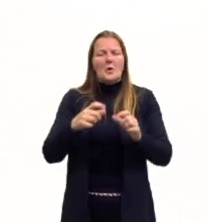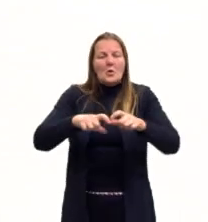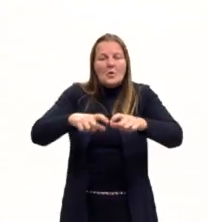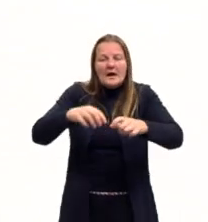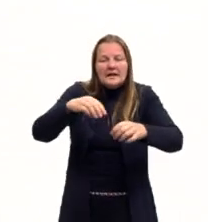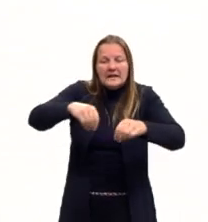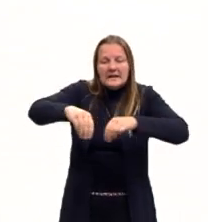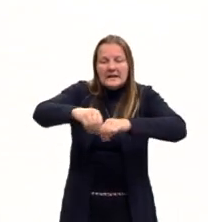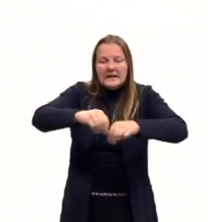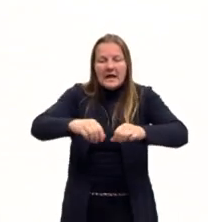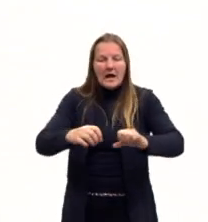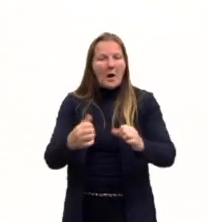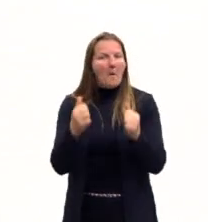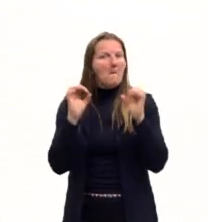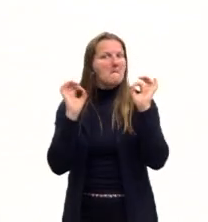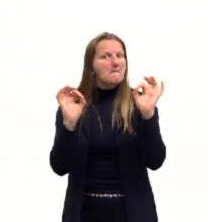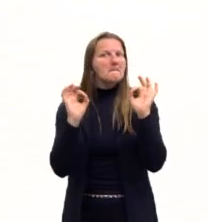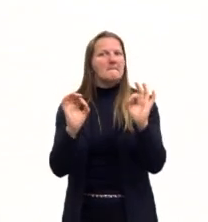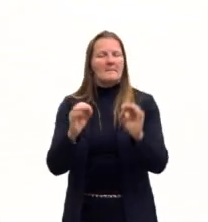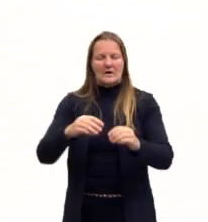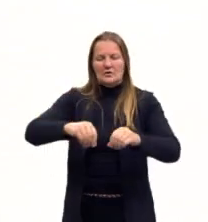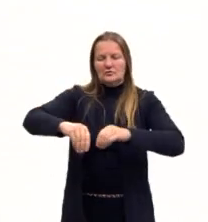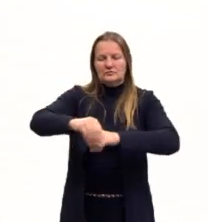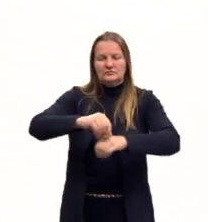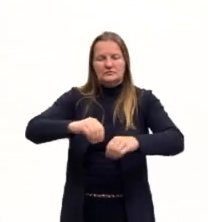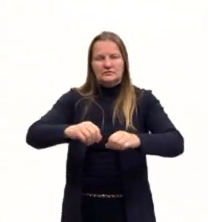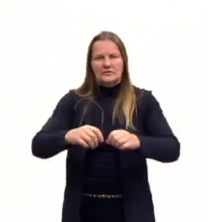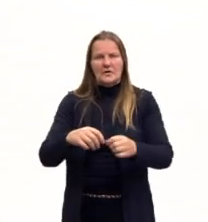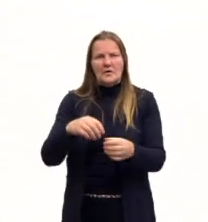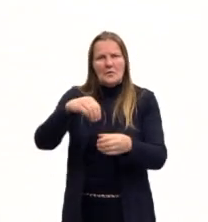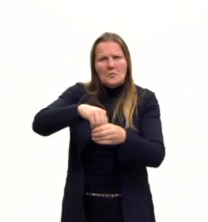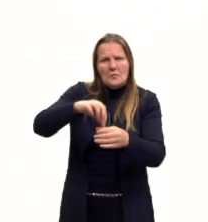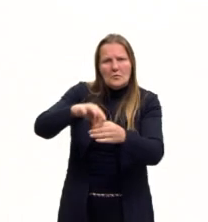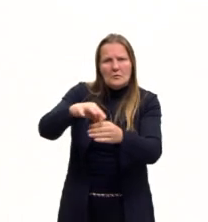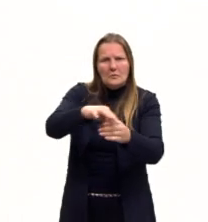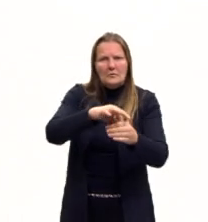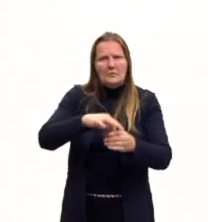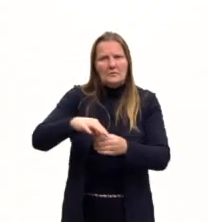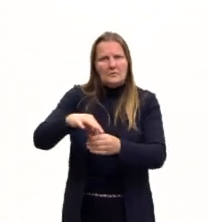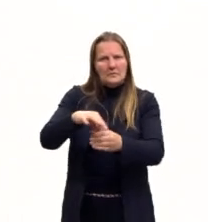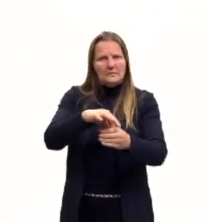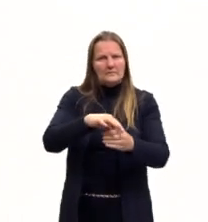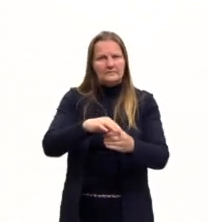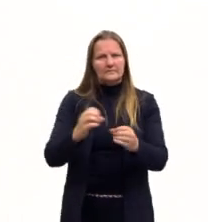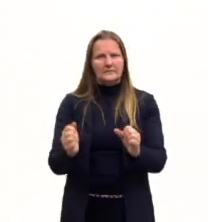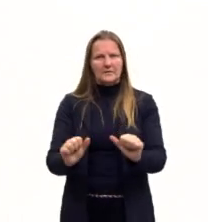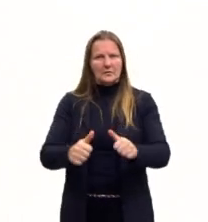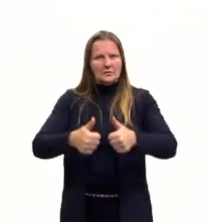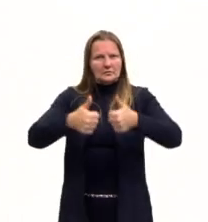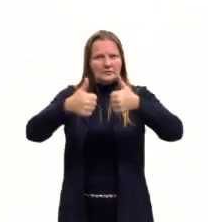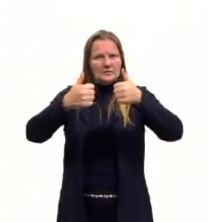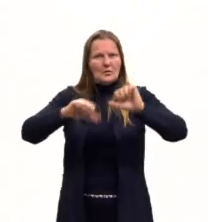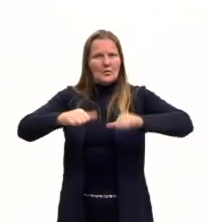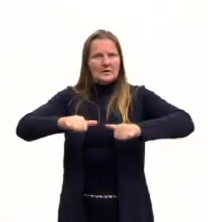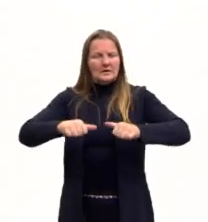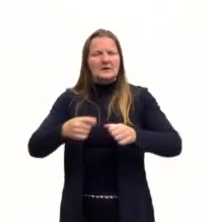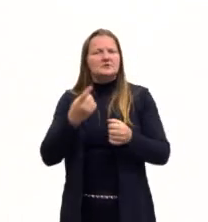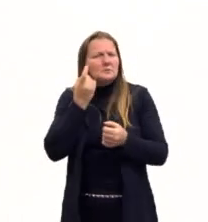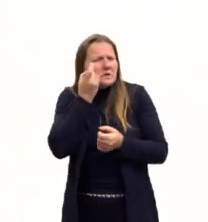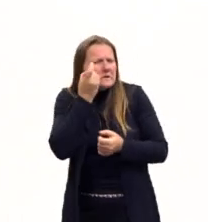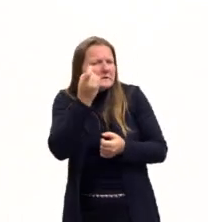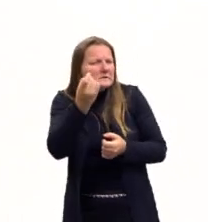férteis né os olhos solos férteis né atrelado Essa questão dos interesses internacionais